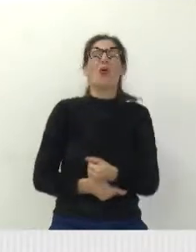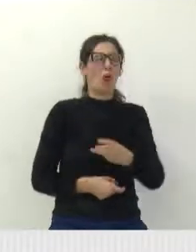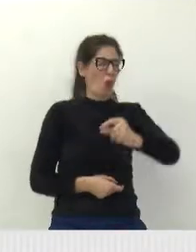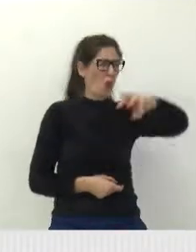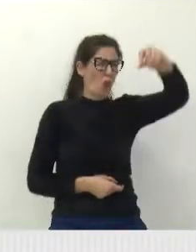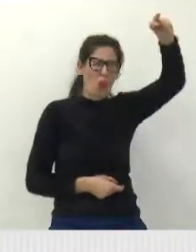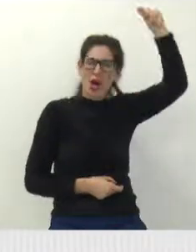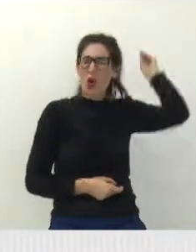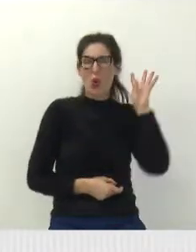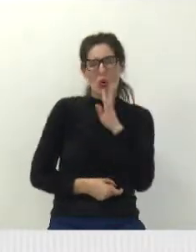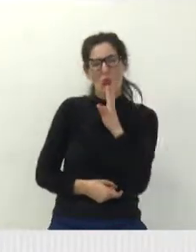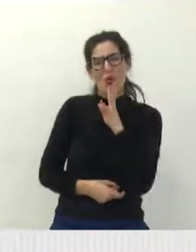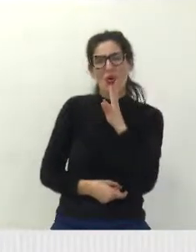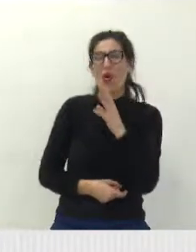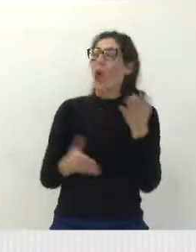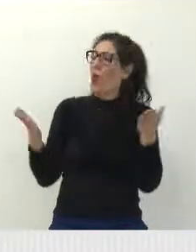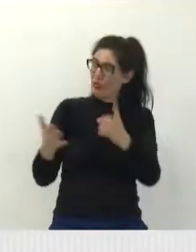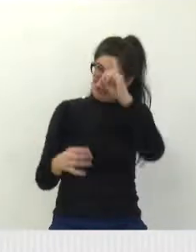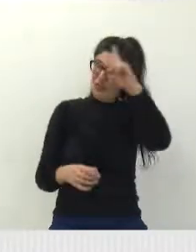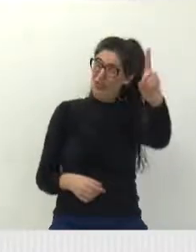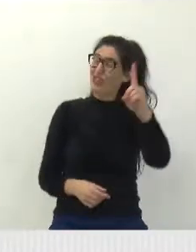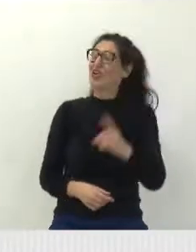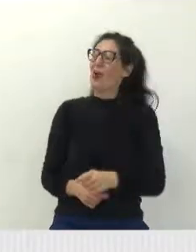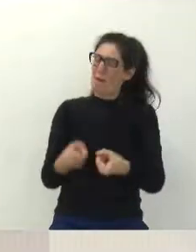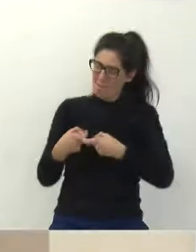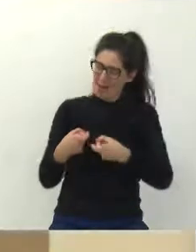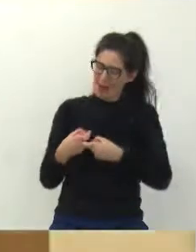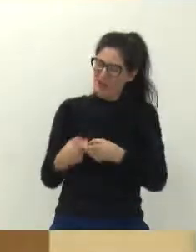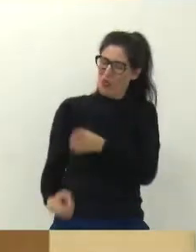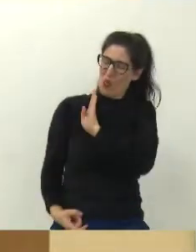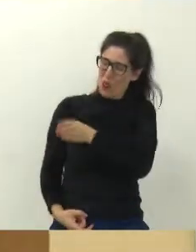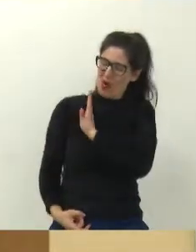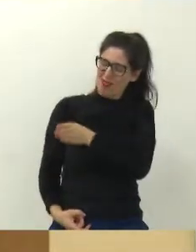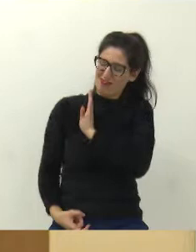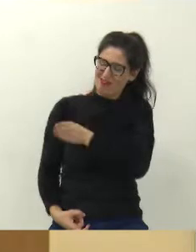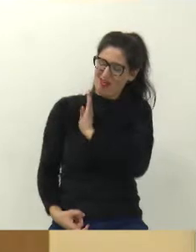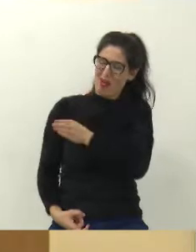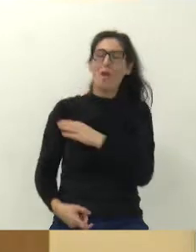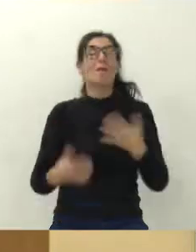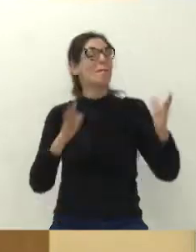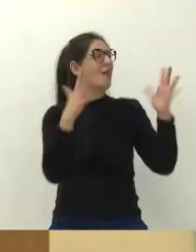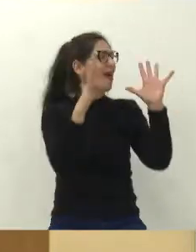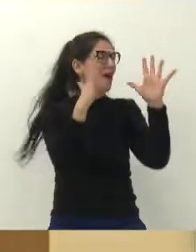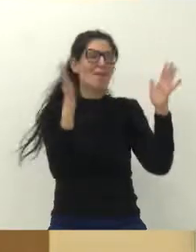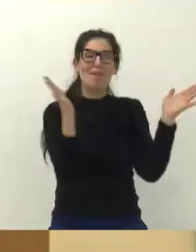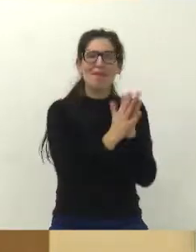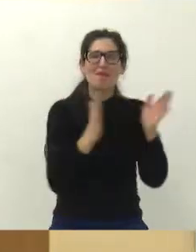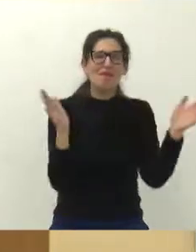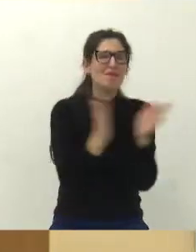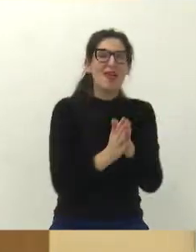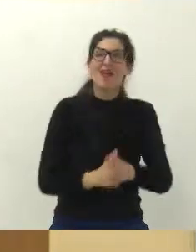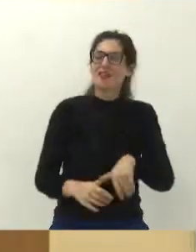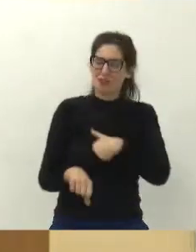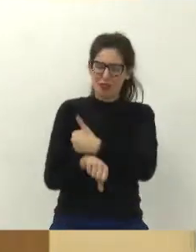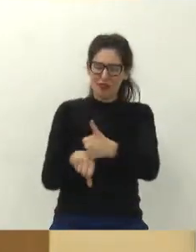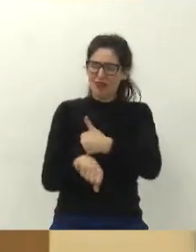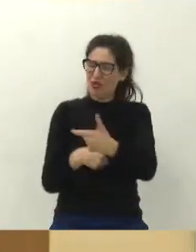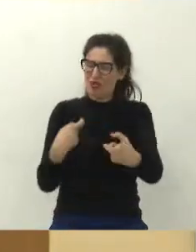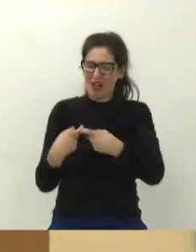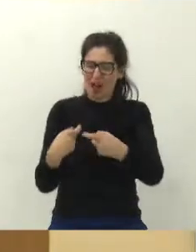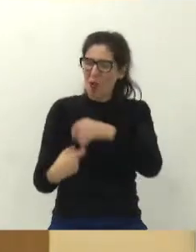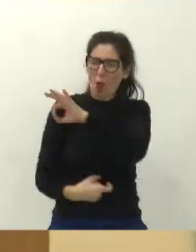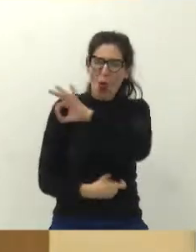né, doutora Márcia? Hoje é seu dia, dia do cardiologista, então meus parabéns. Excelente médica, dedicada, que nós conhecemos muito